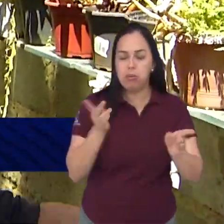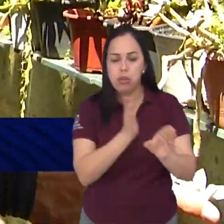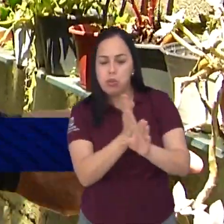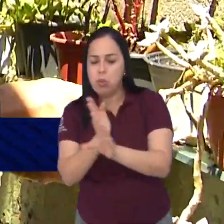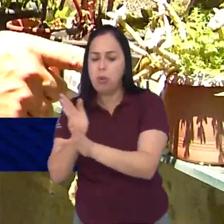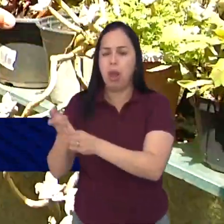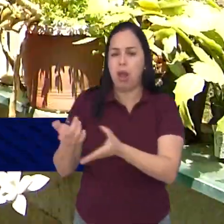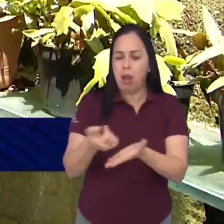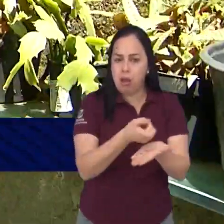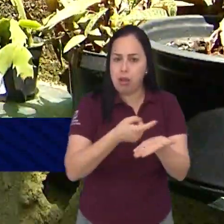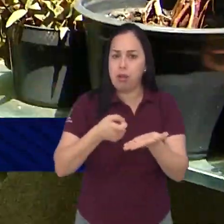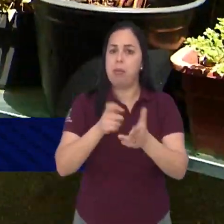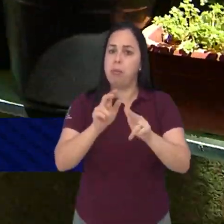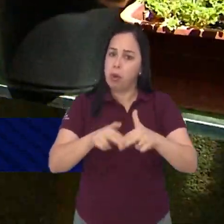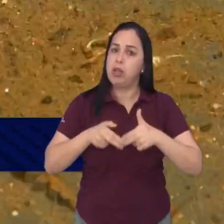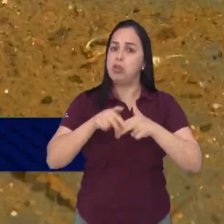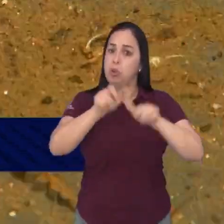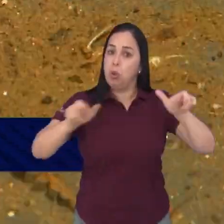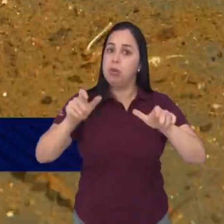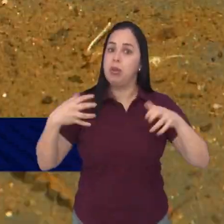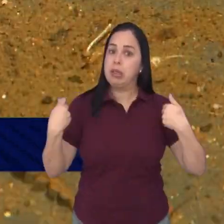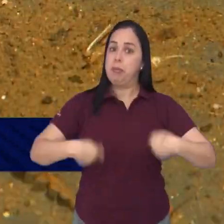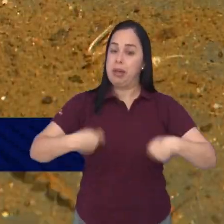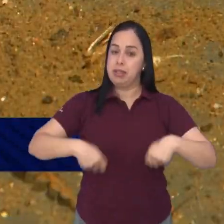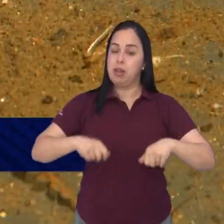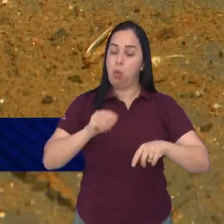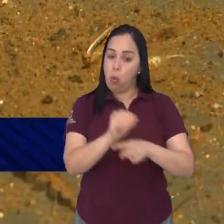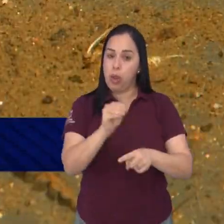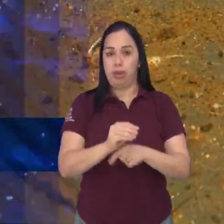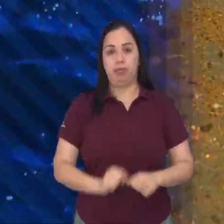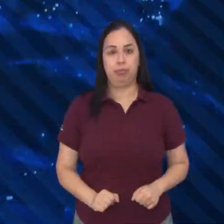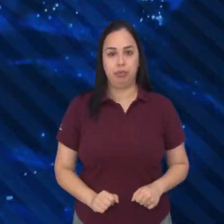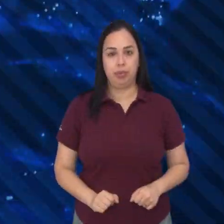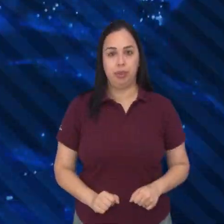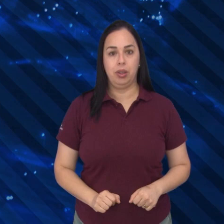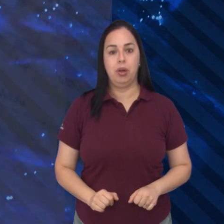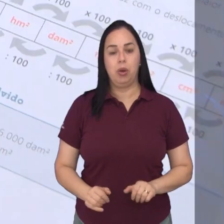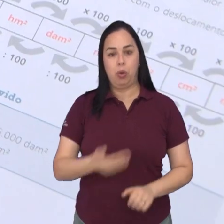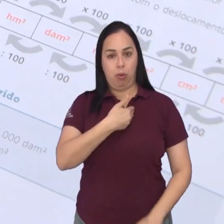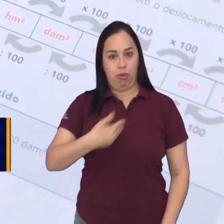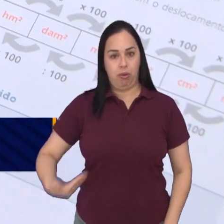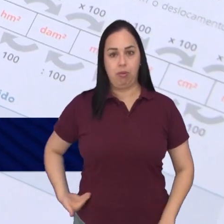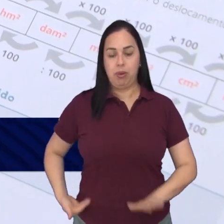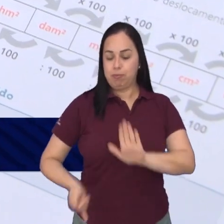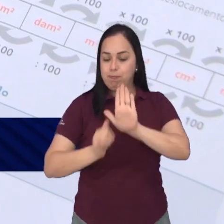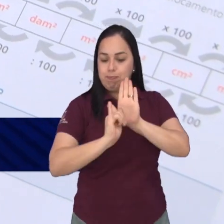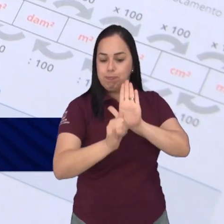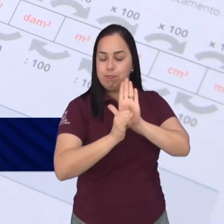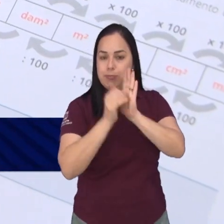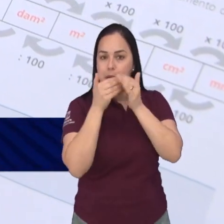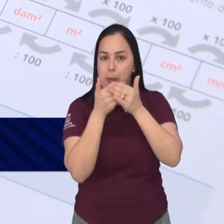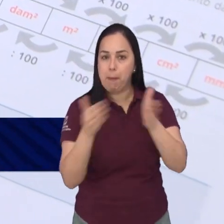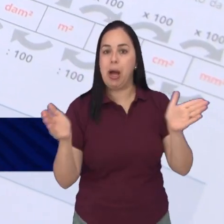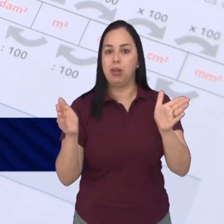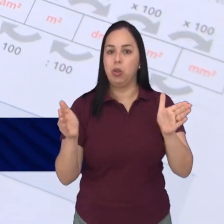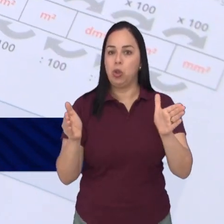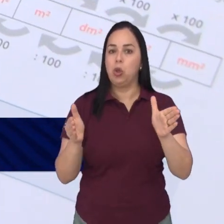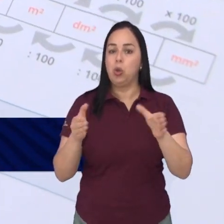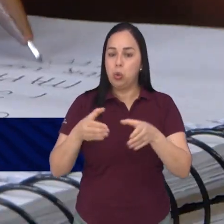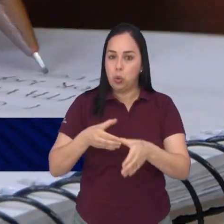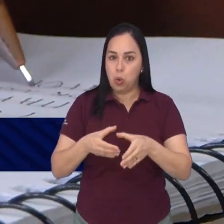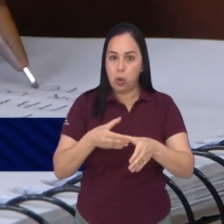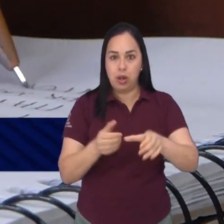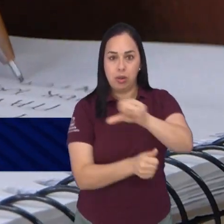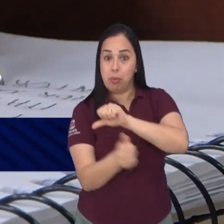índice de infestação do Aedes aegypti. O cuidado de prevenção é de todos. Governo publica edital do processo seletivo que